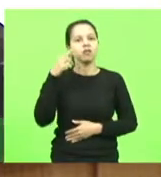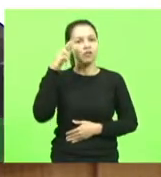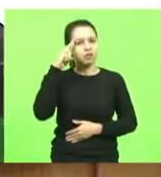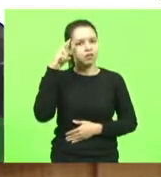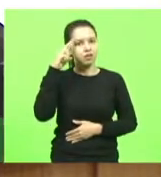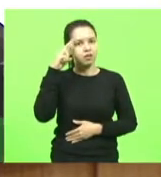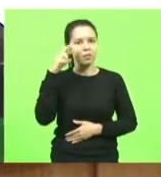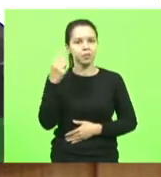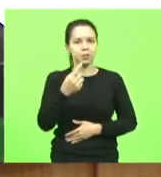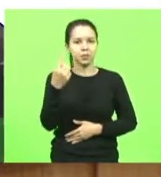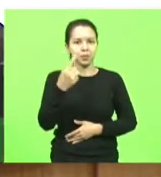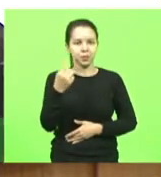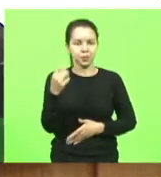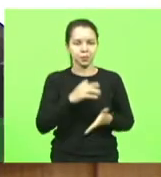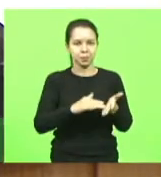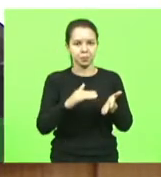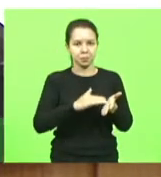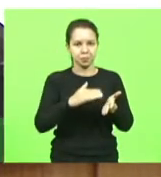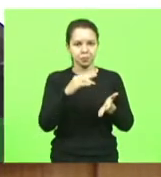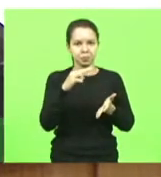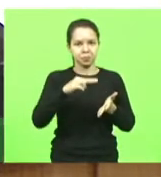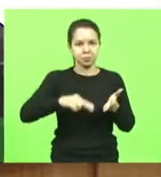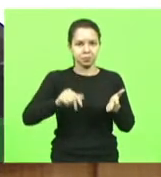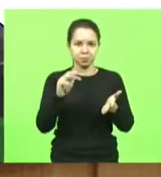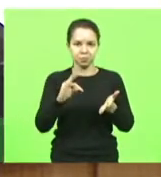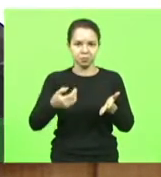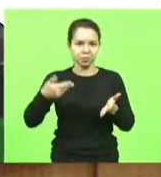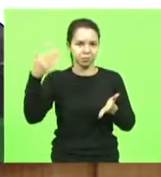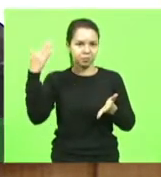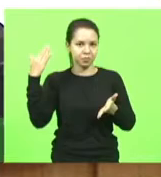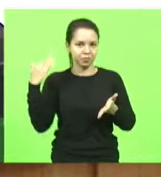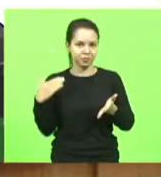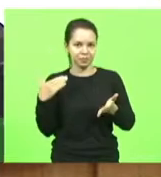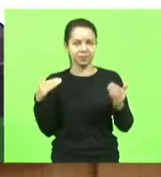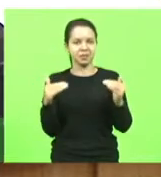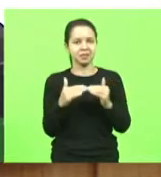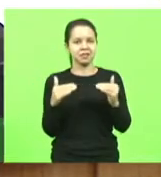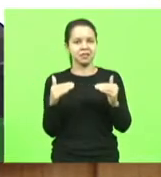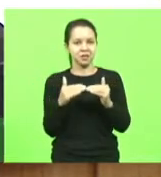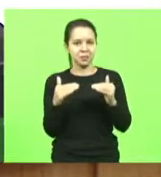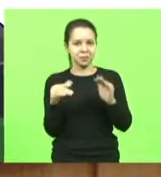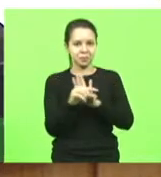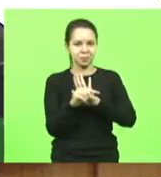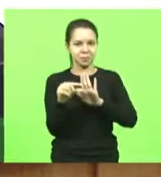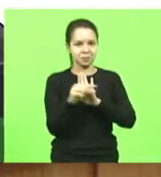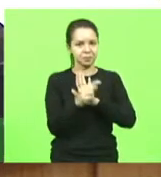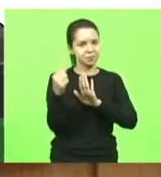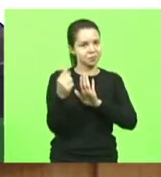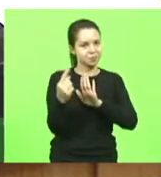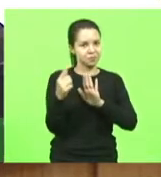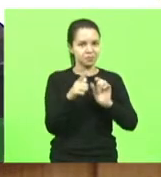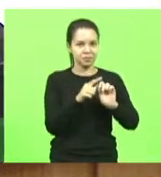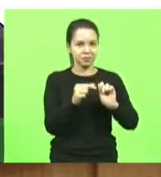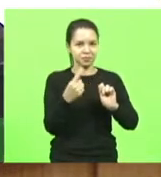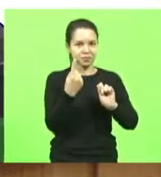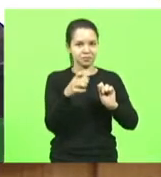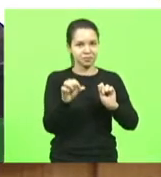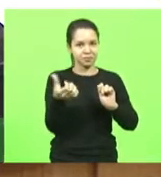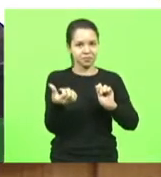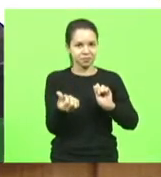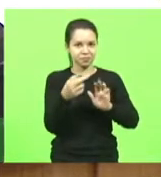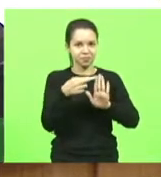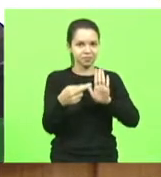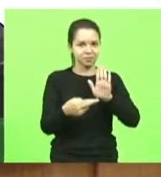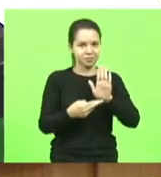secretário, para proceder à leitura da ata da sessão anterior, que, em consonância com o parágrafo 1º do artigo 106 do Regimento Interno,